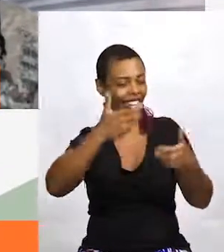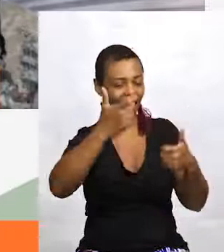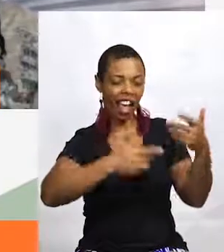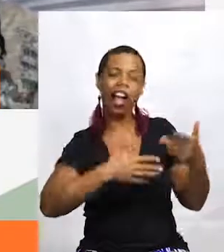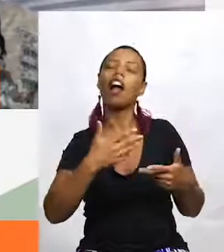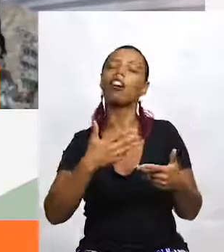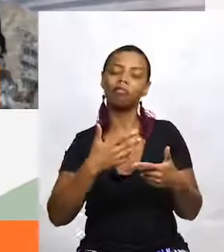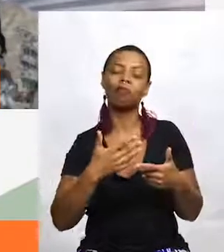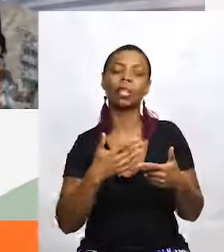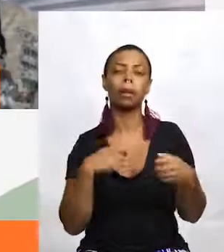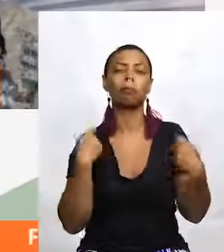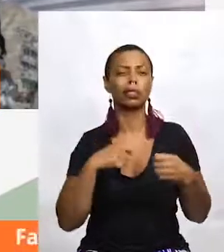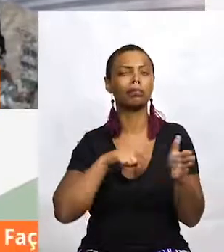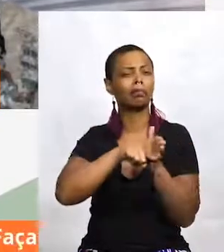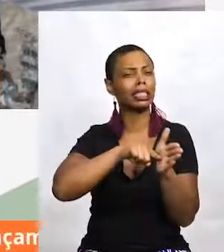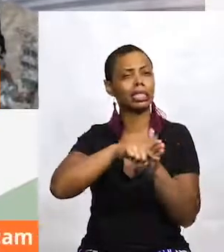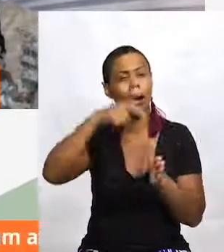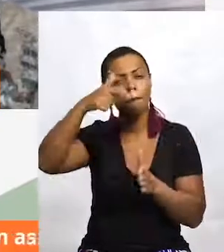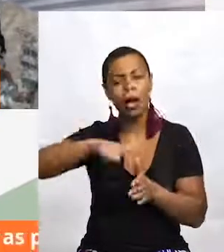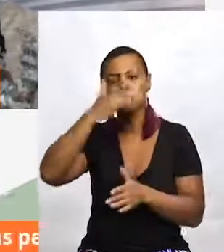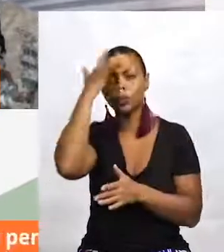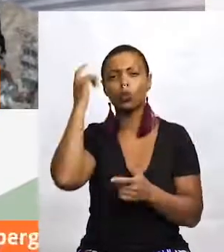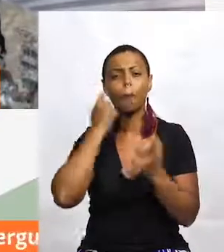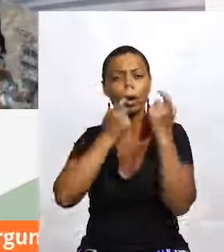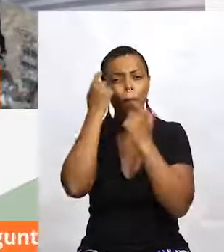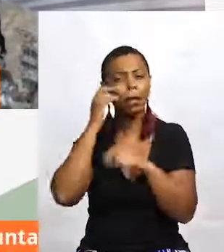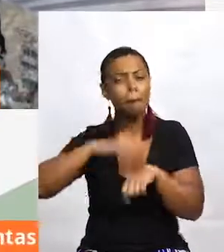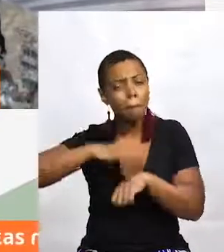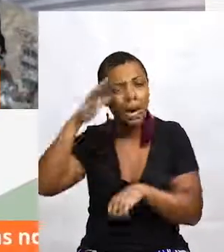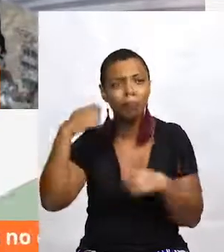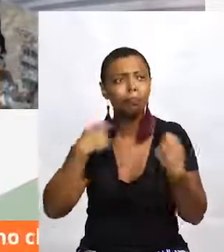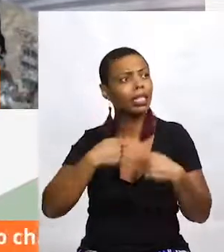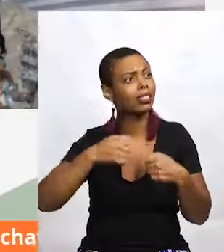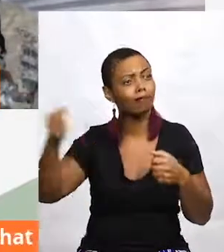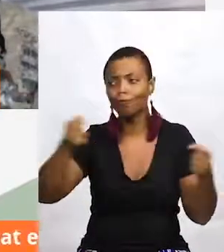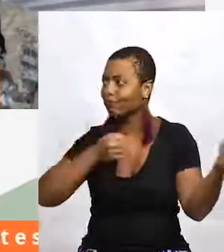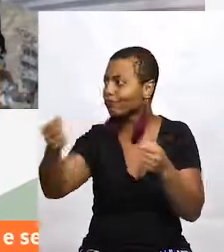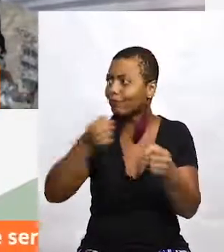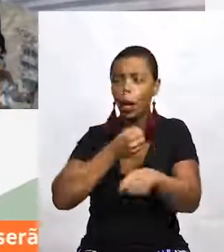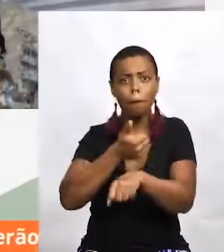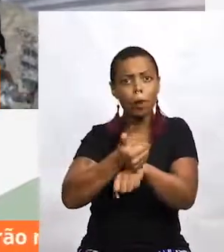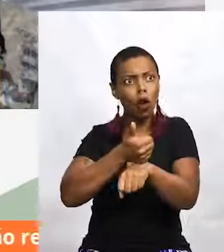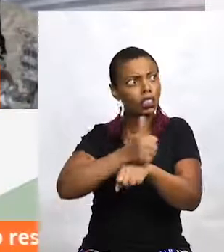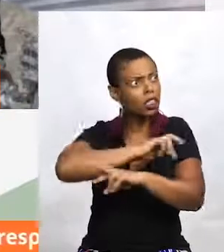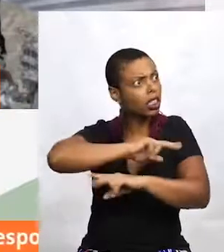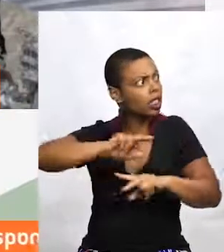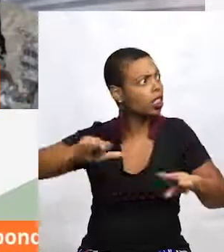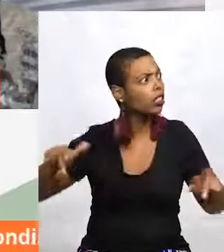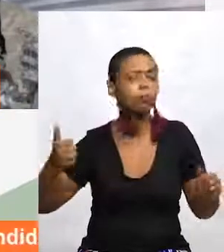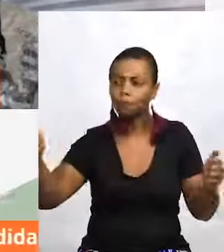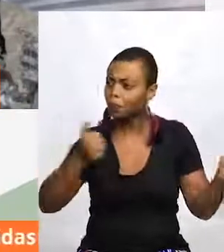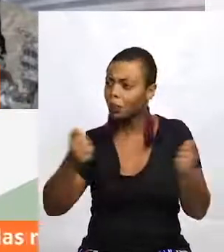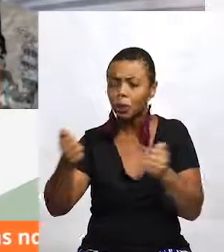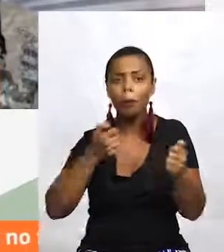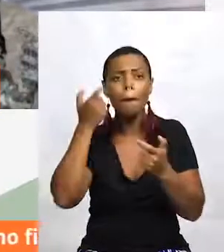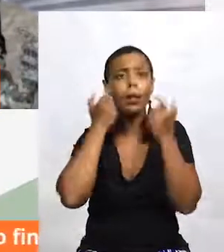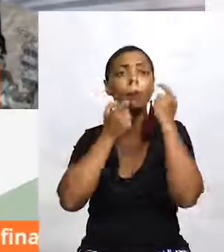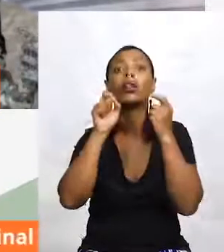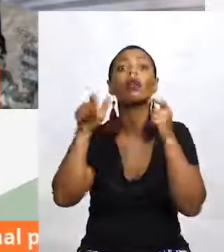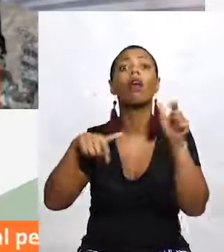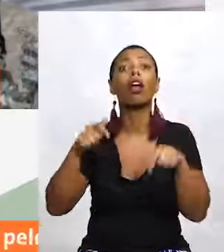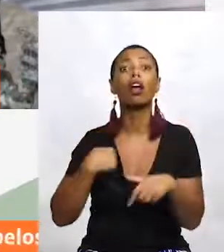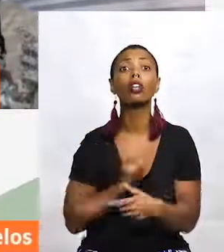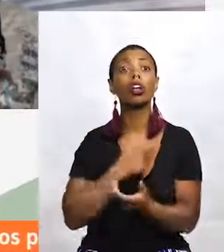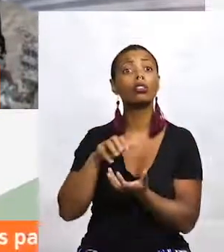pesquisas, precisamos de mais pessoas preocupadas, precisamos de mais profissionais, multiprofissionais preocupados, principalmente com os nossos velhos,